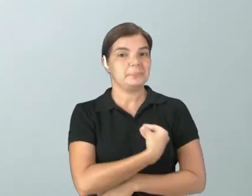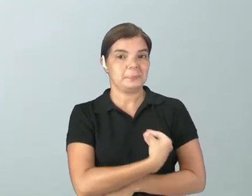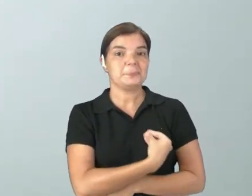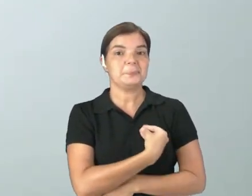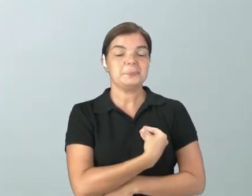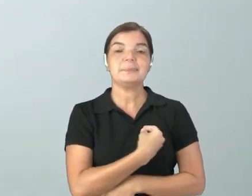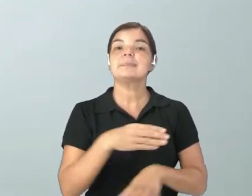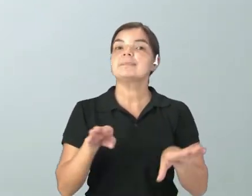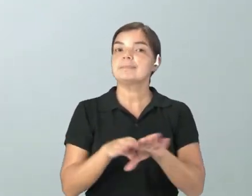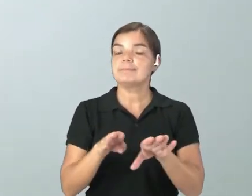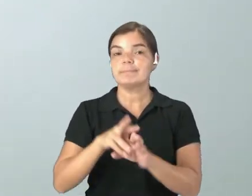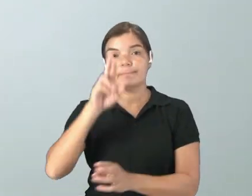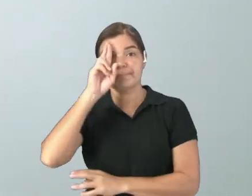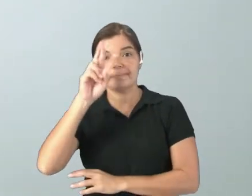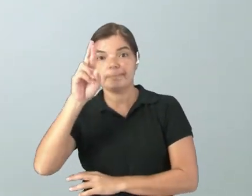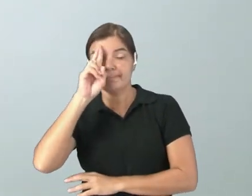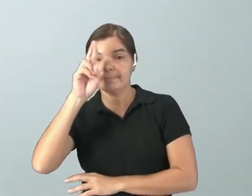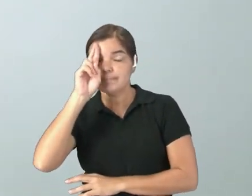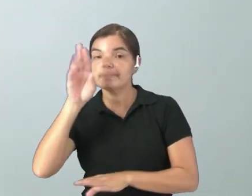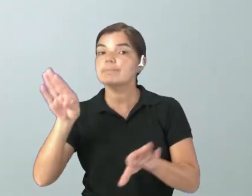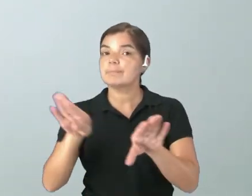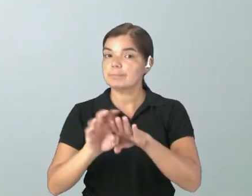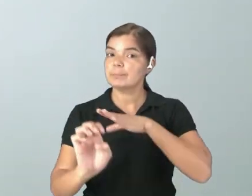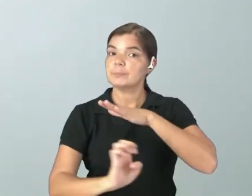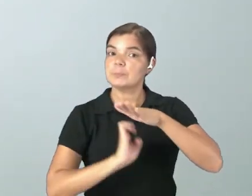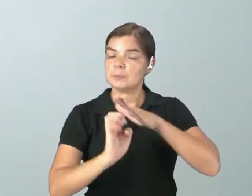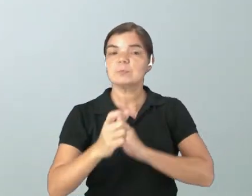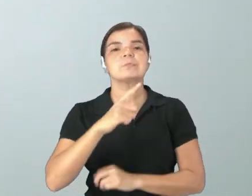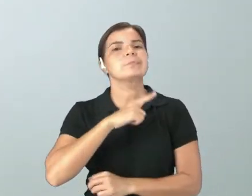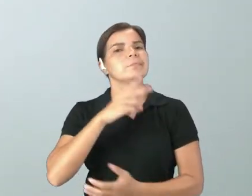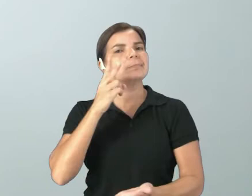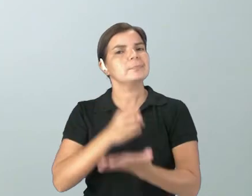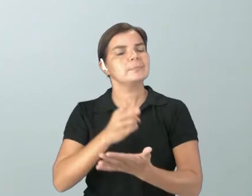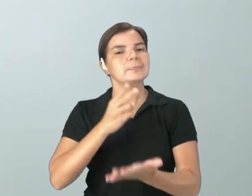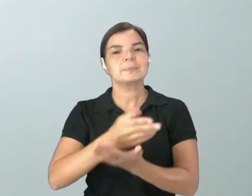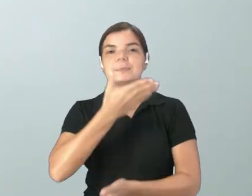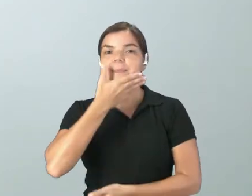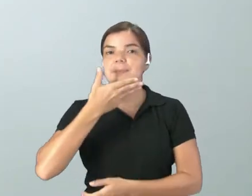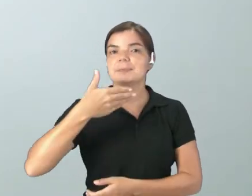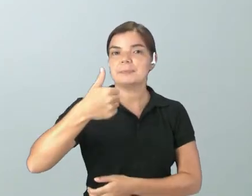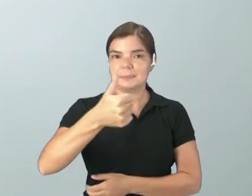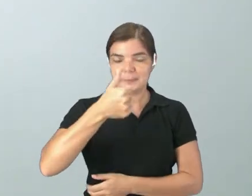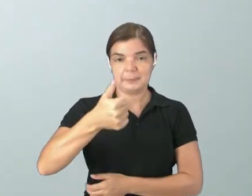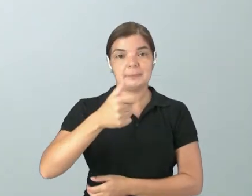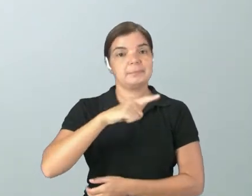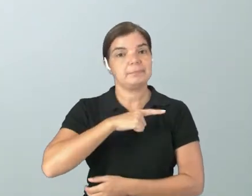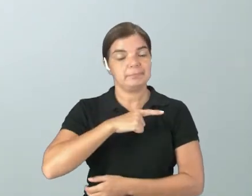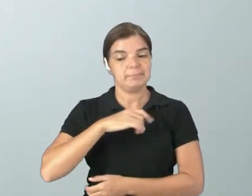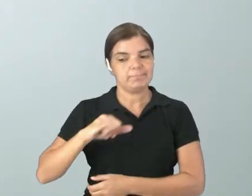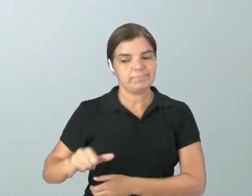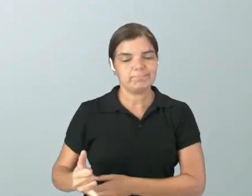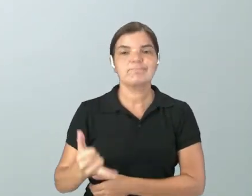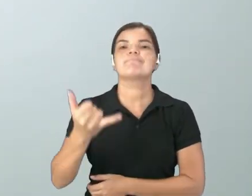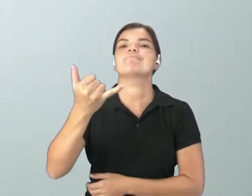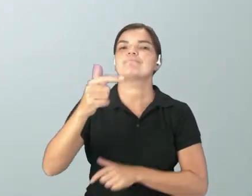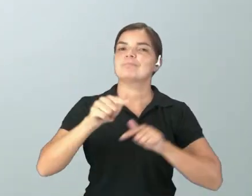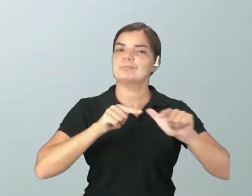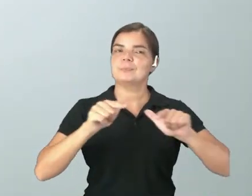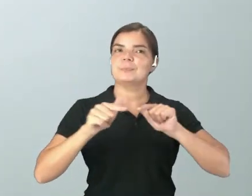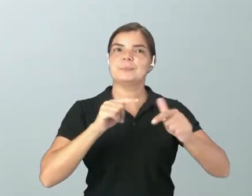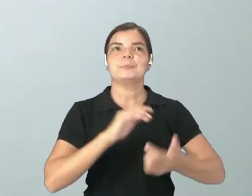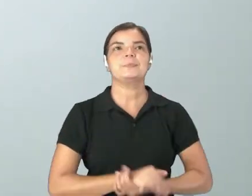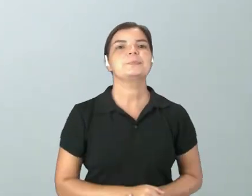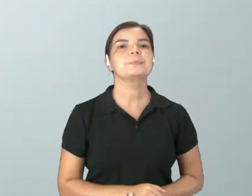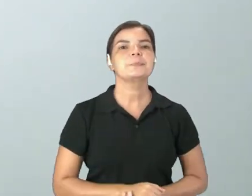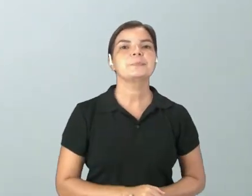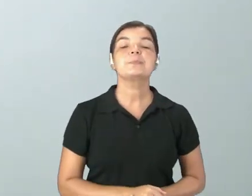menos, e os donos dos meios de produção vão buscar sempre aprimorar para ter cada vez mais lucro ainda nesses serviços. E